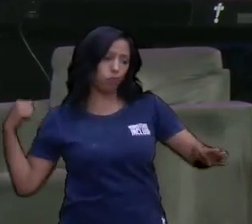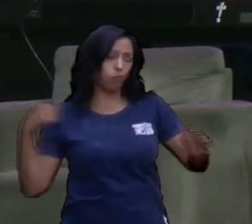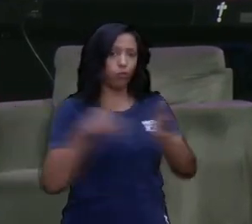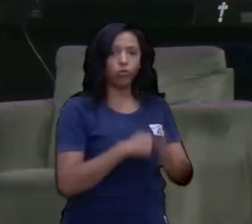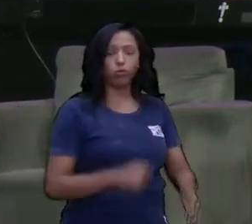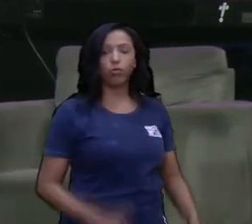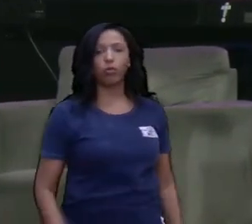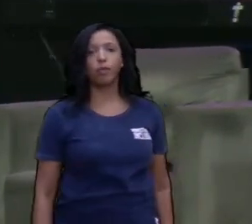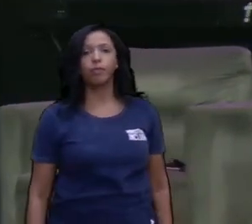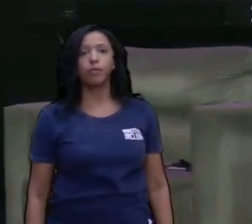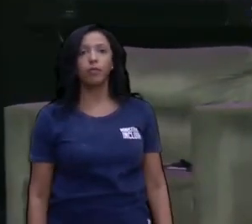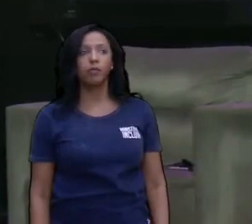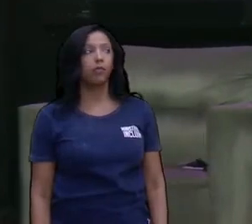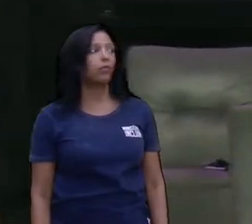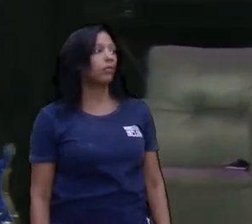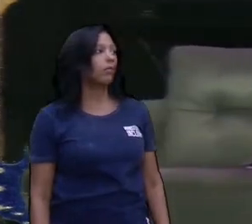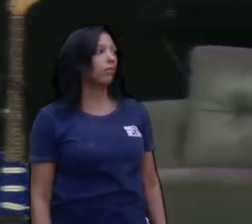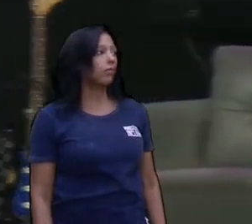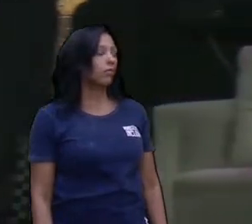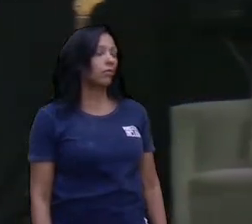Olá meus irmãos